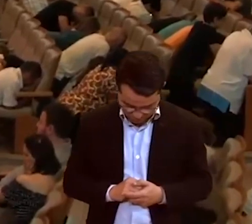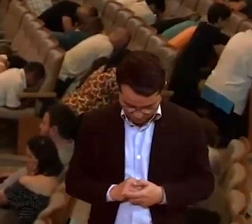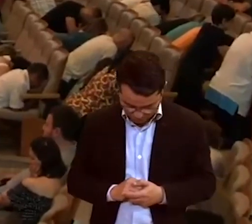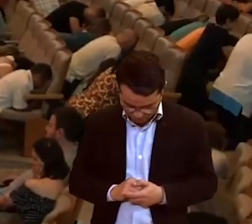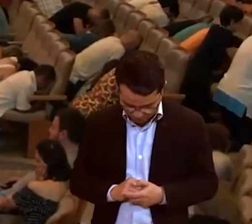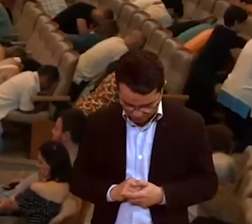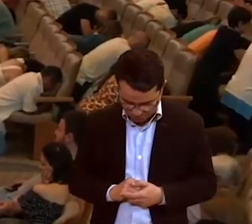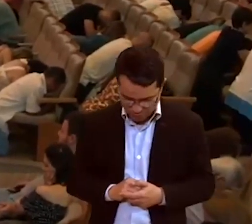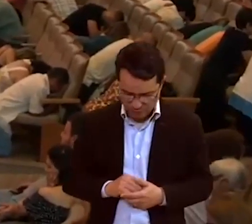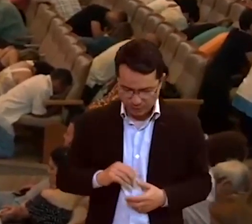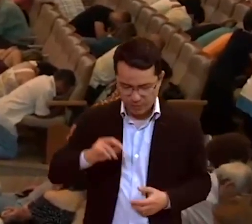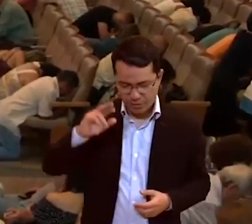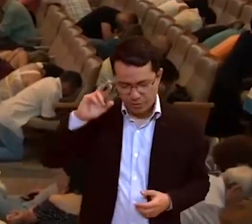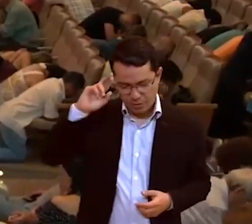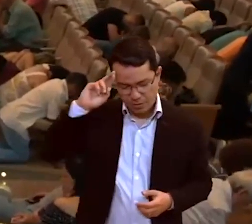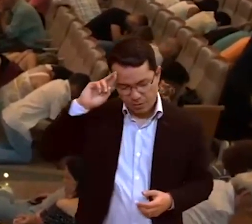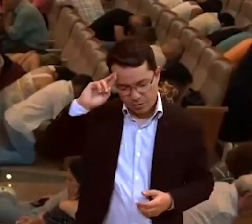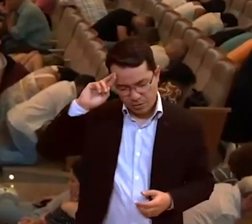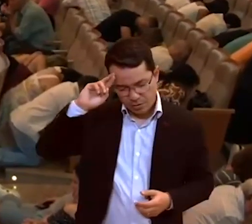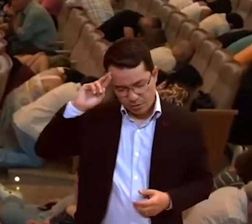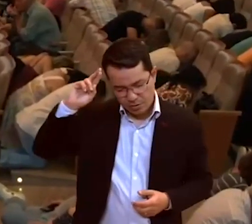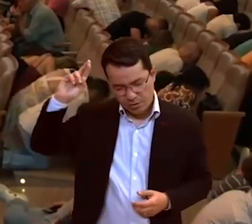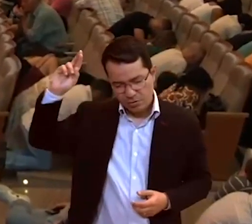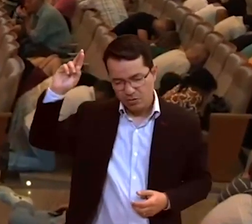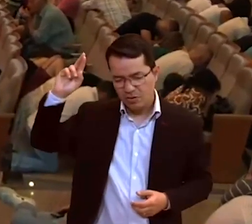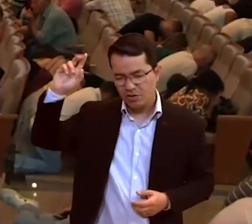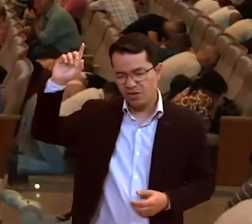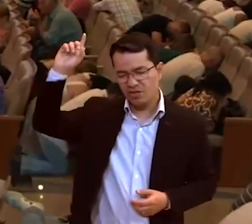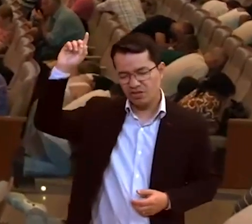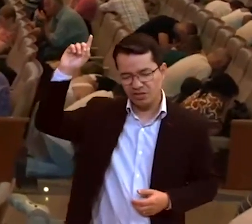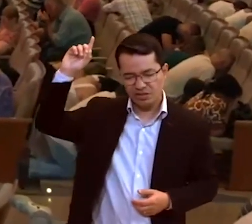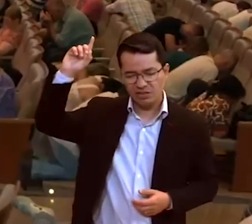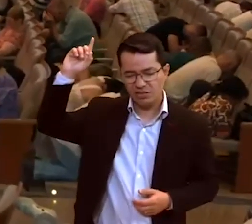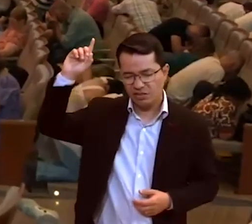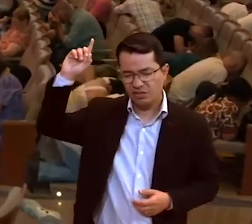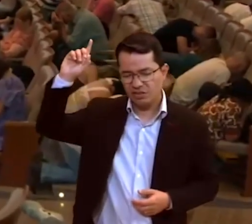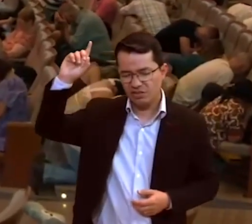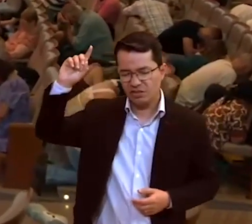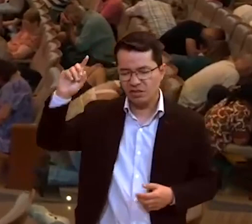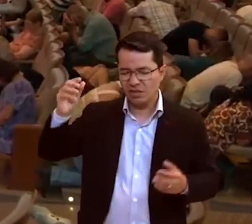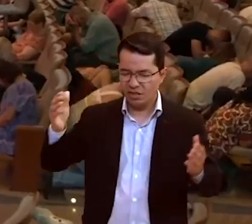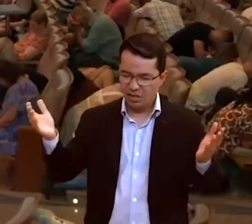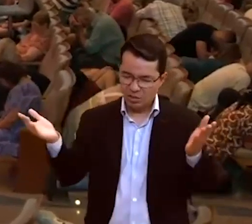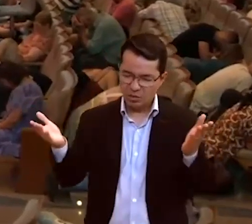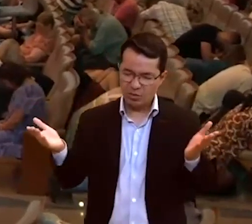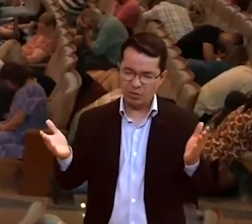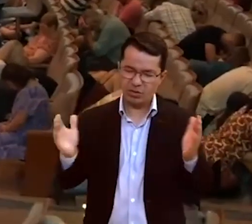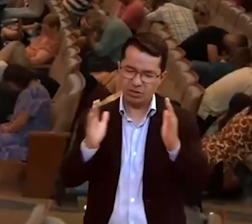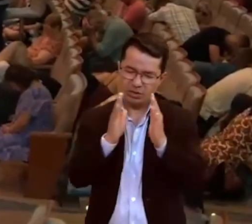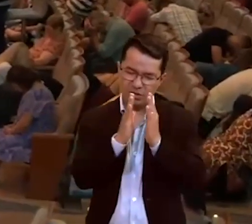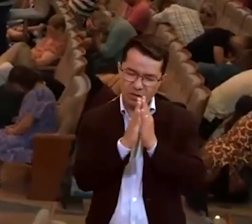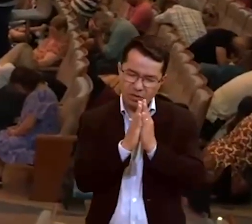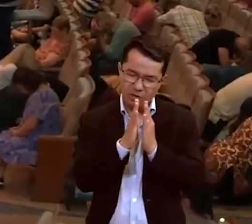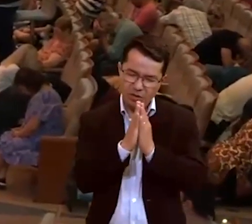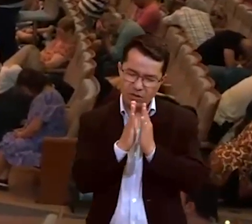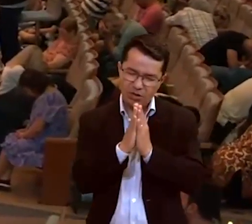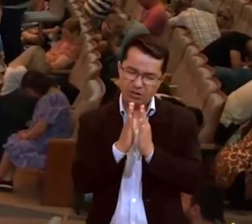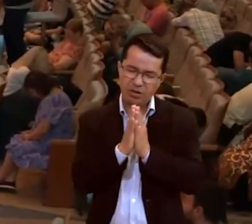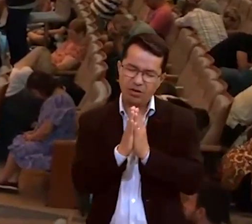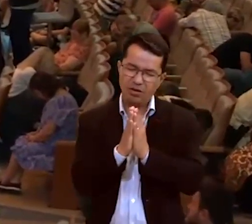Senhor Deus, nós queremos nos apresentar, Pai, diante de Ti, Pai, cada coração, cada telinha que está